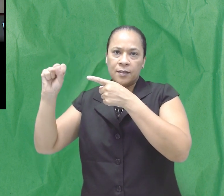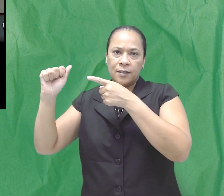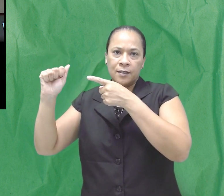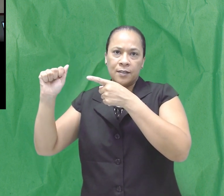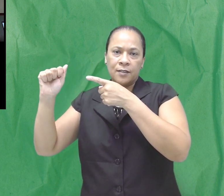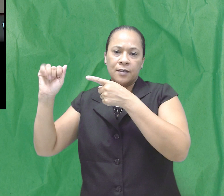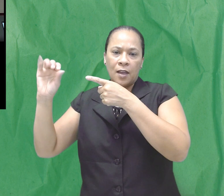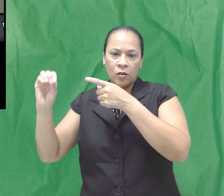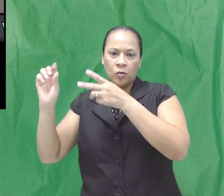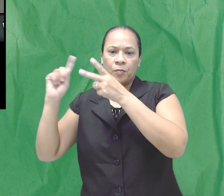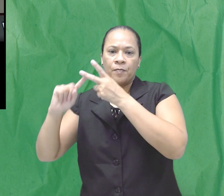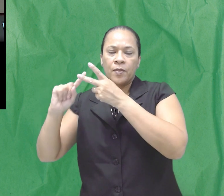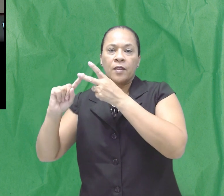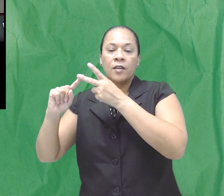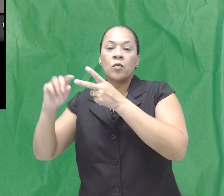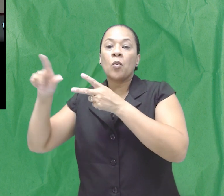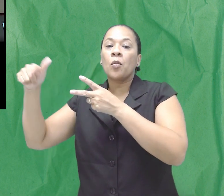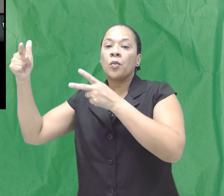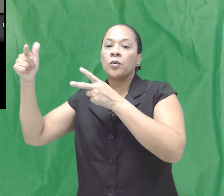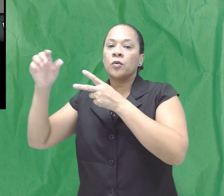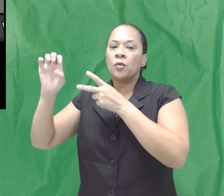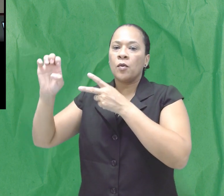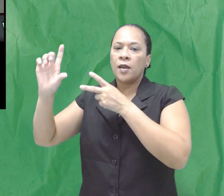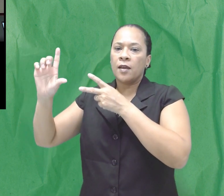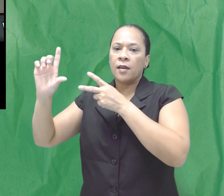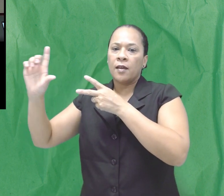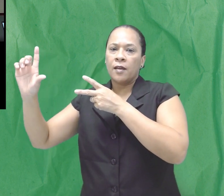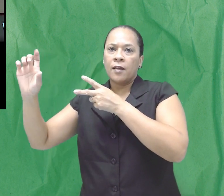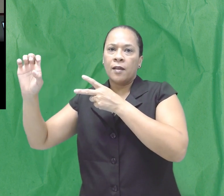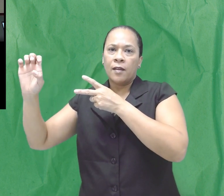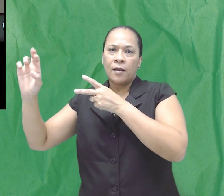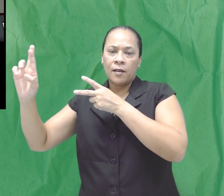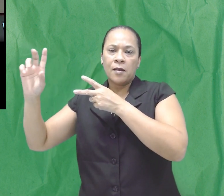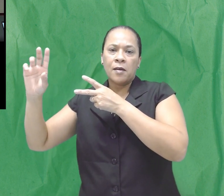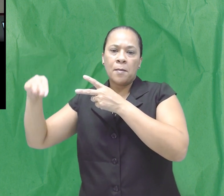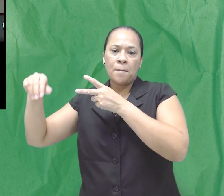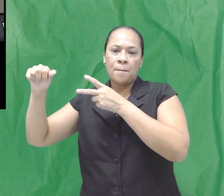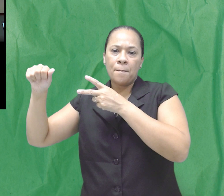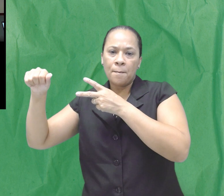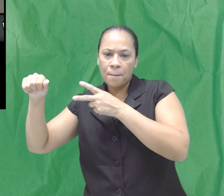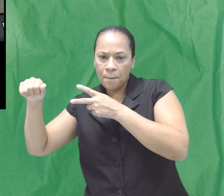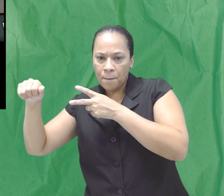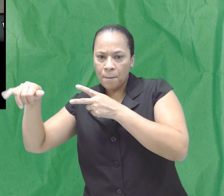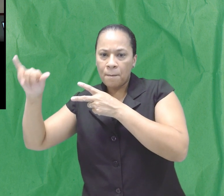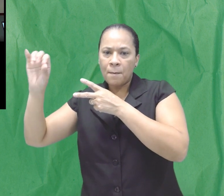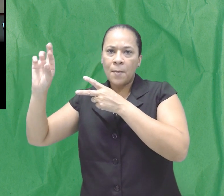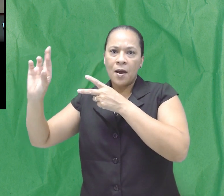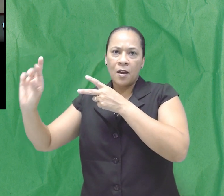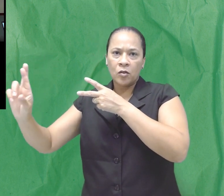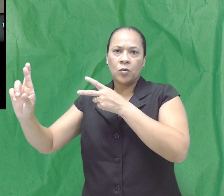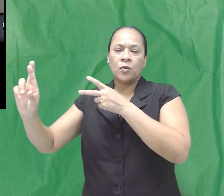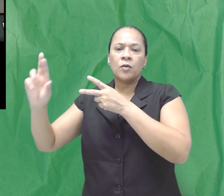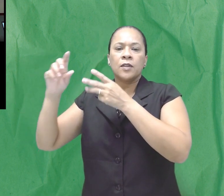o Erlenmeyer, né, que é utilizado para evaporação lenta de algum solvente,